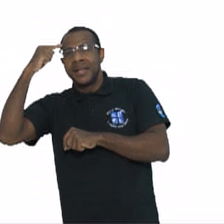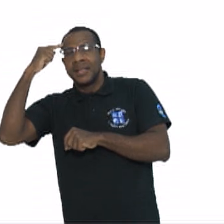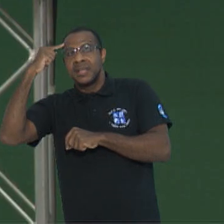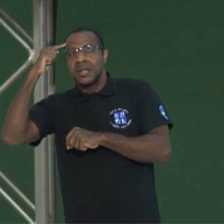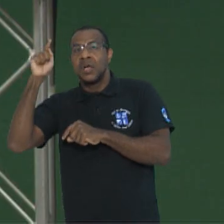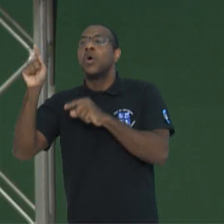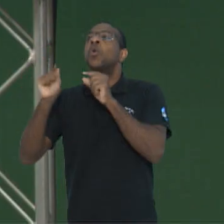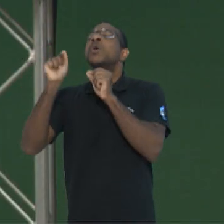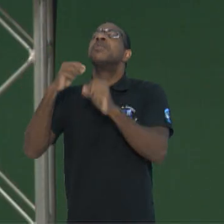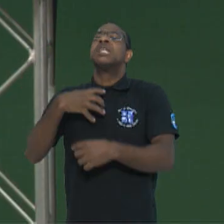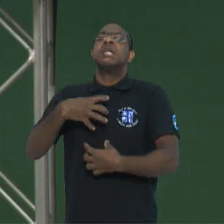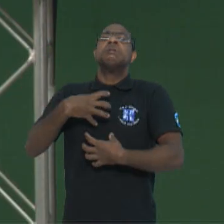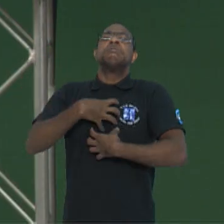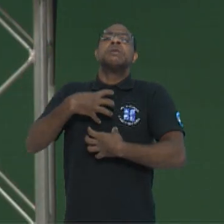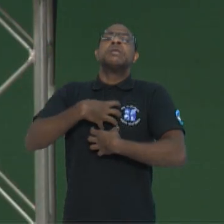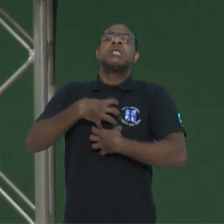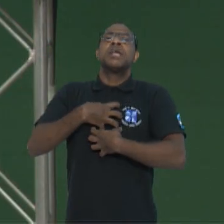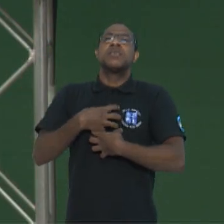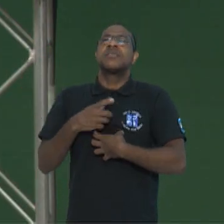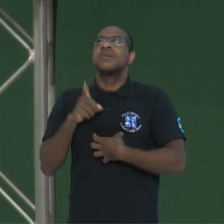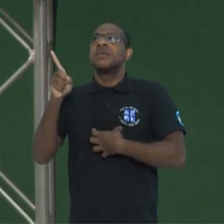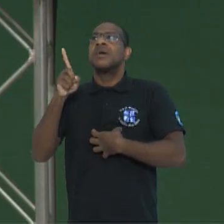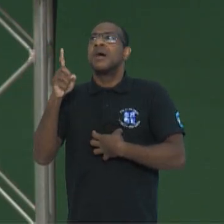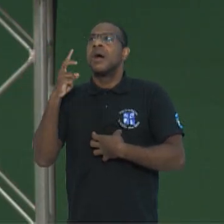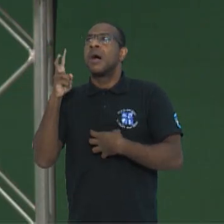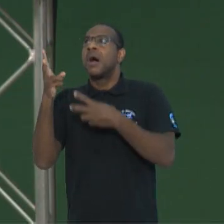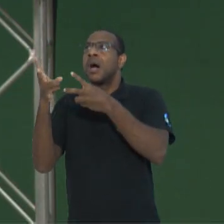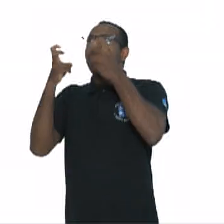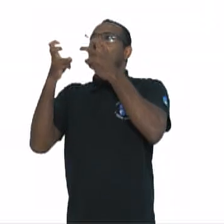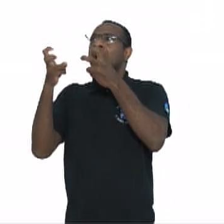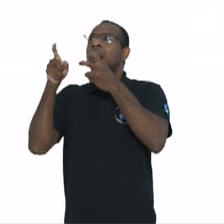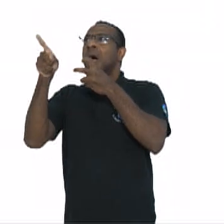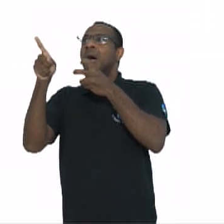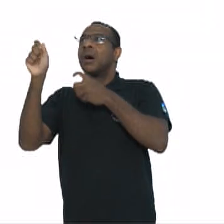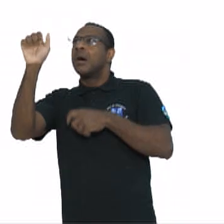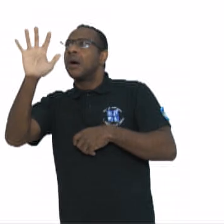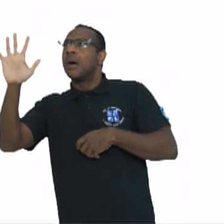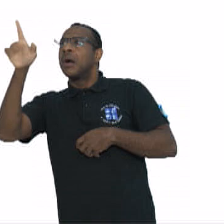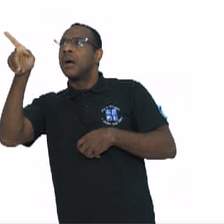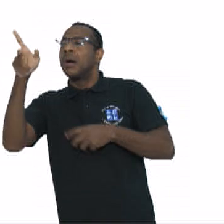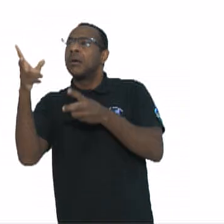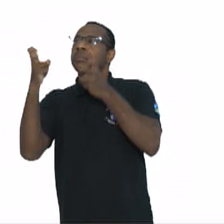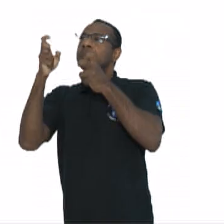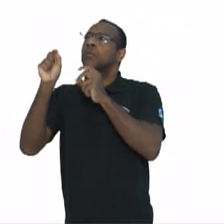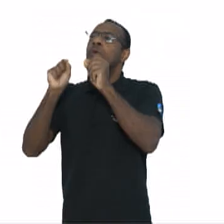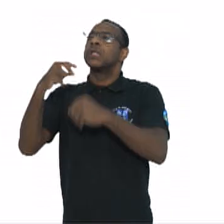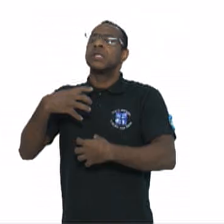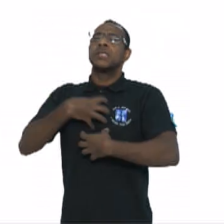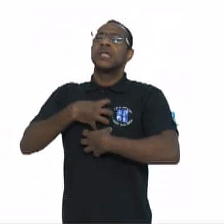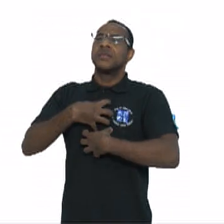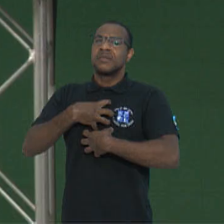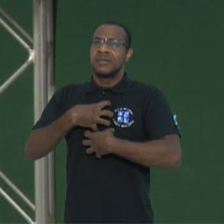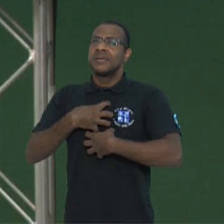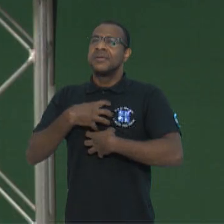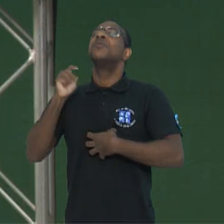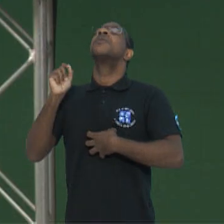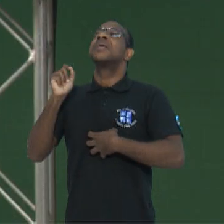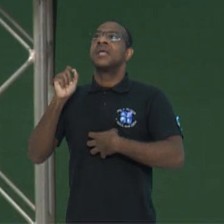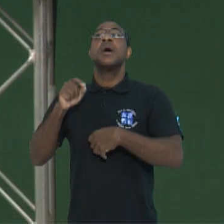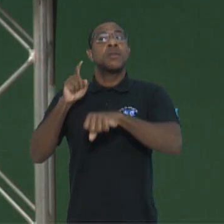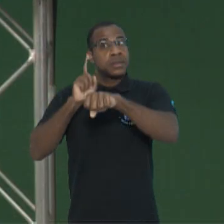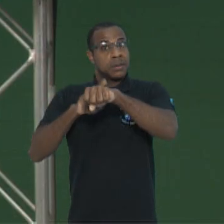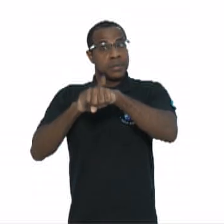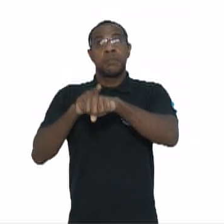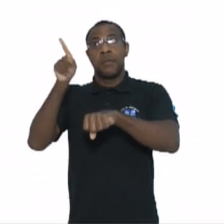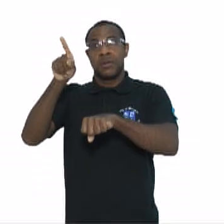vocês sentem? Qual é o sentimento que vocês têm ao observar essa pintura? Vou dar um tempinho para vocês e a gente já